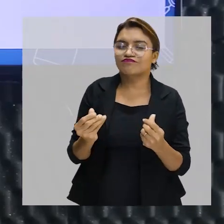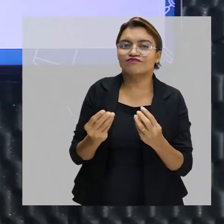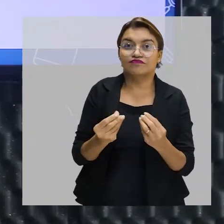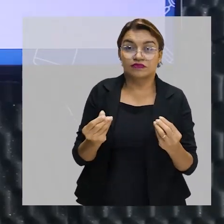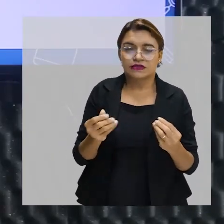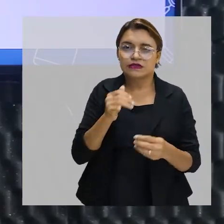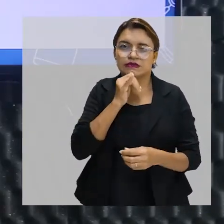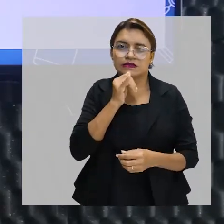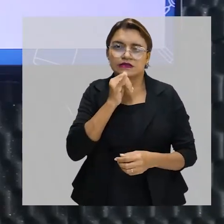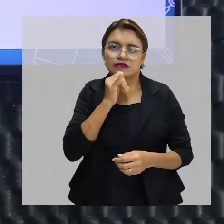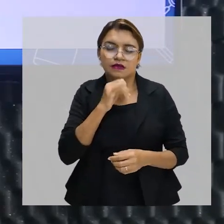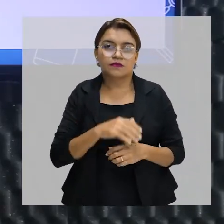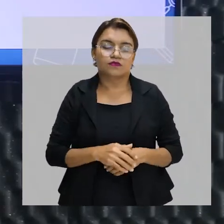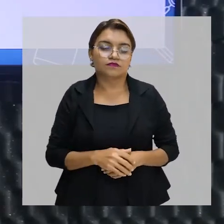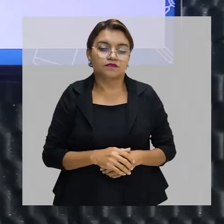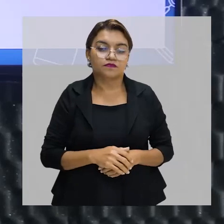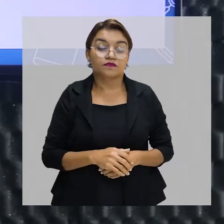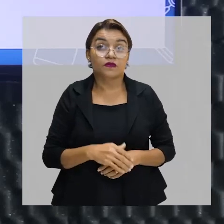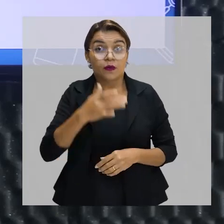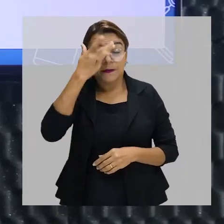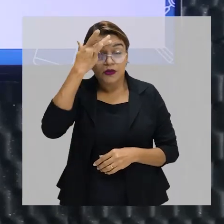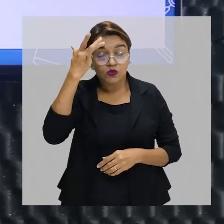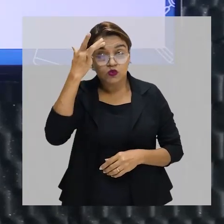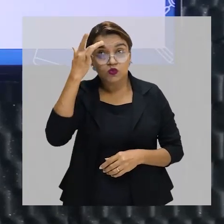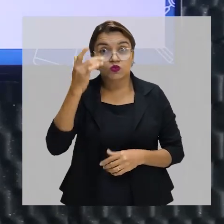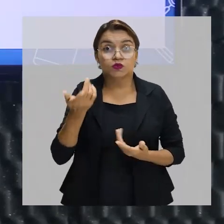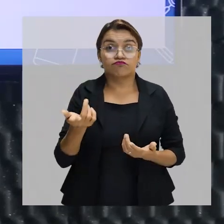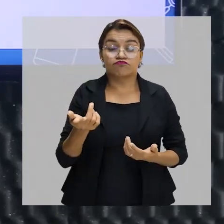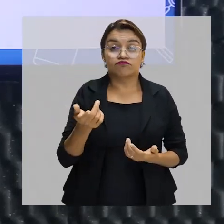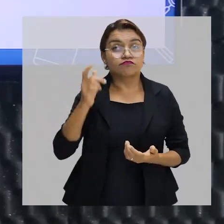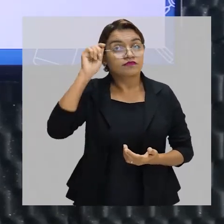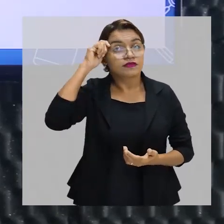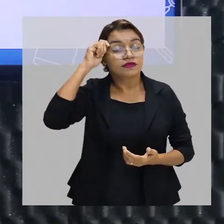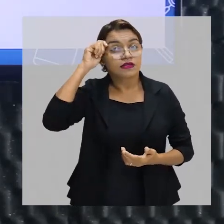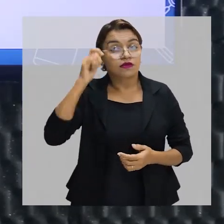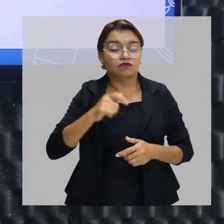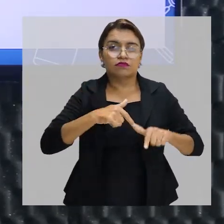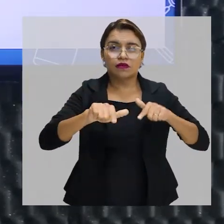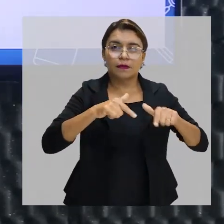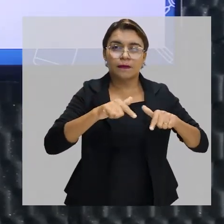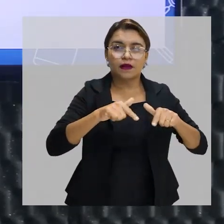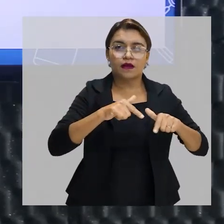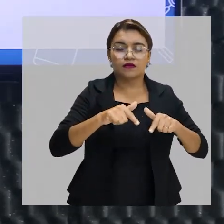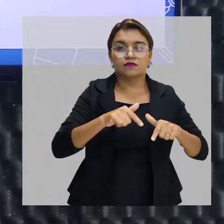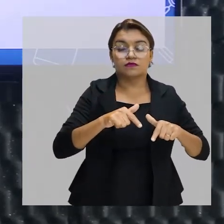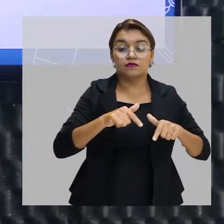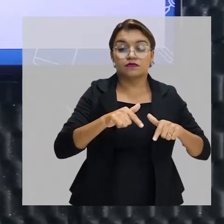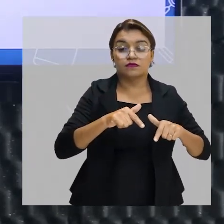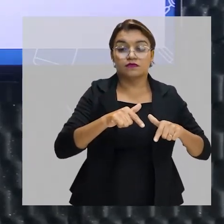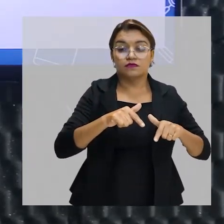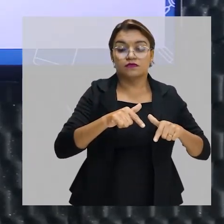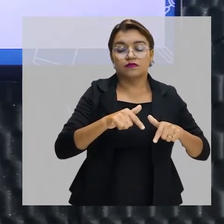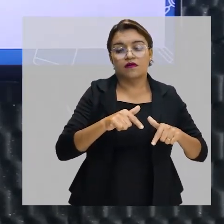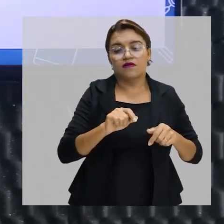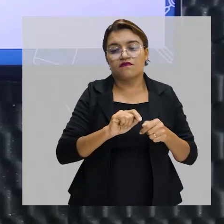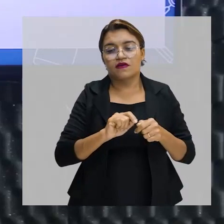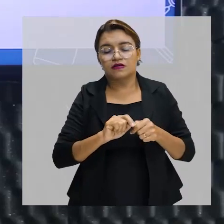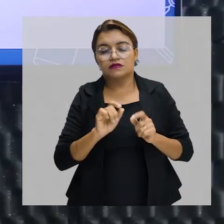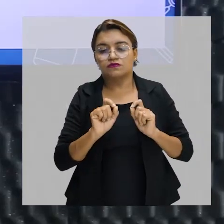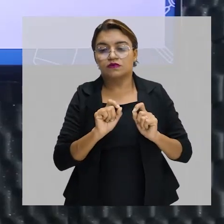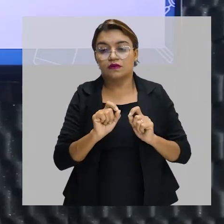repente, dessas esculturas, dessa arquitetura, o pão representa o